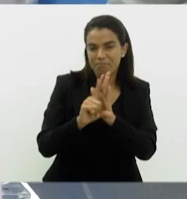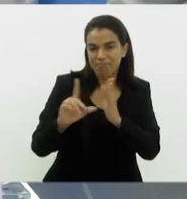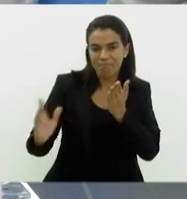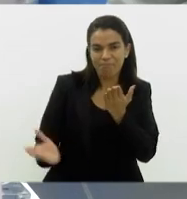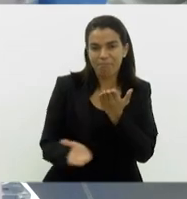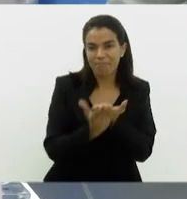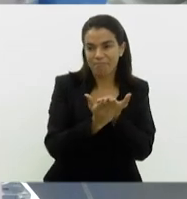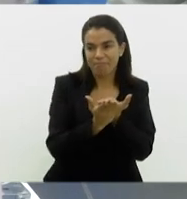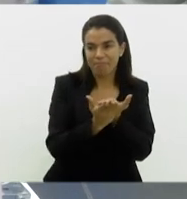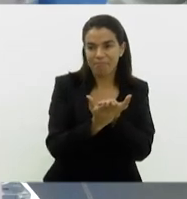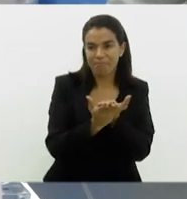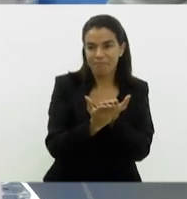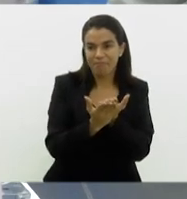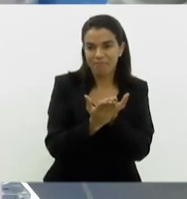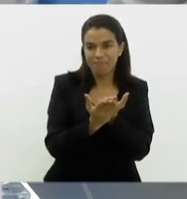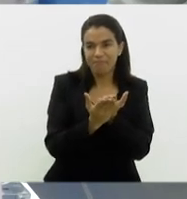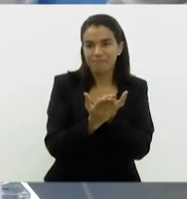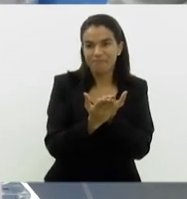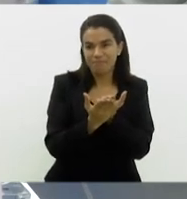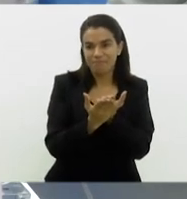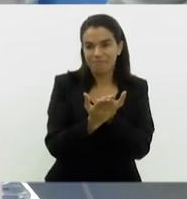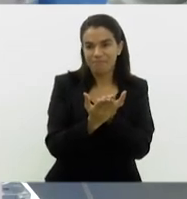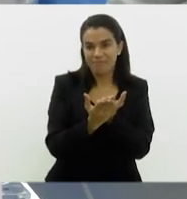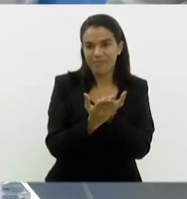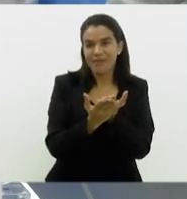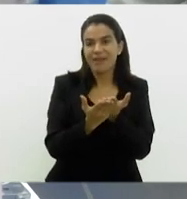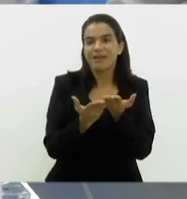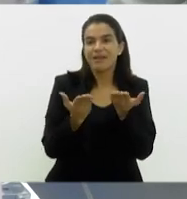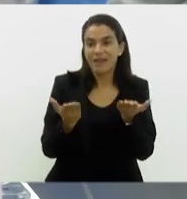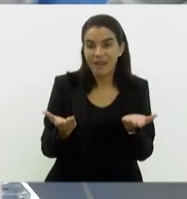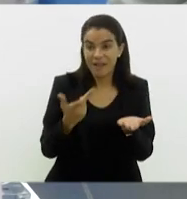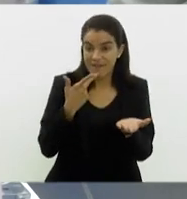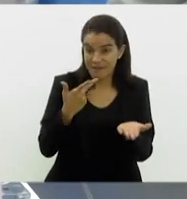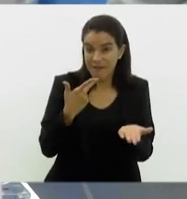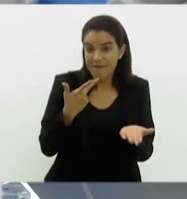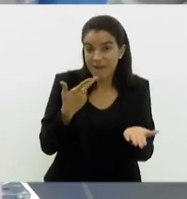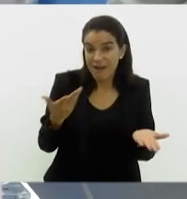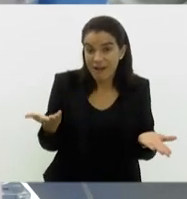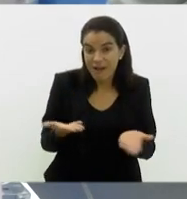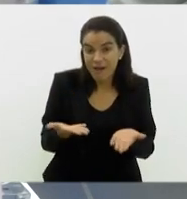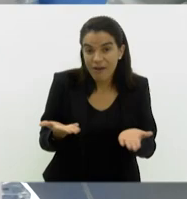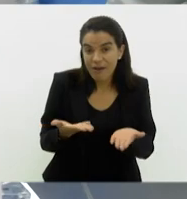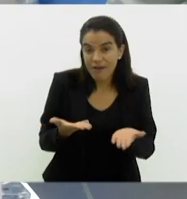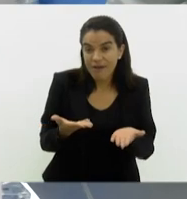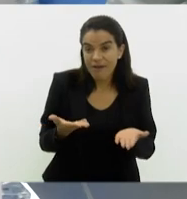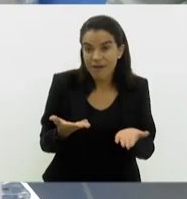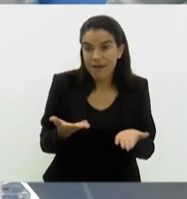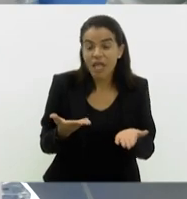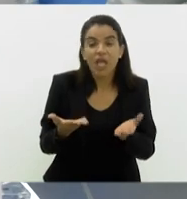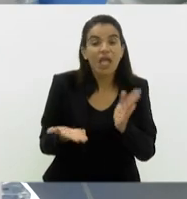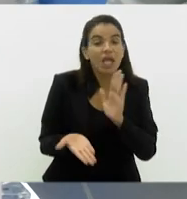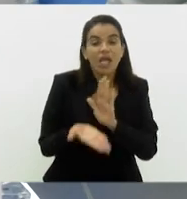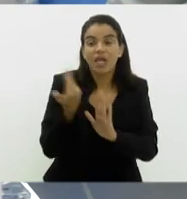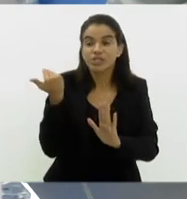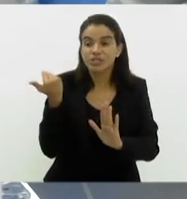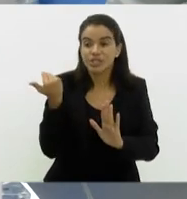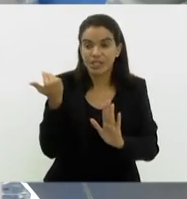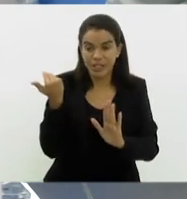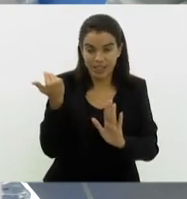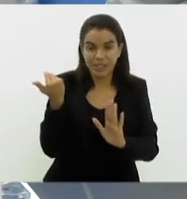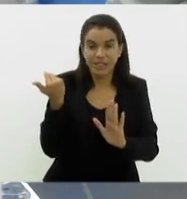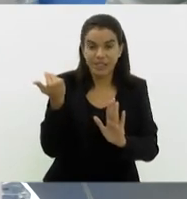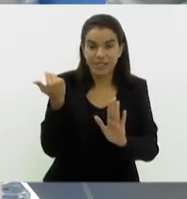relatório rei ou seja e ele e ele indaga agora e ele afirma agora retirei